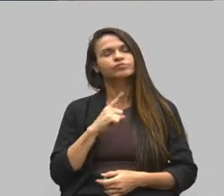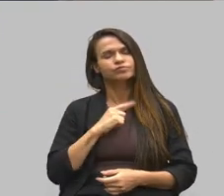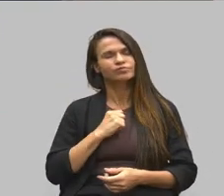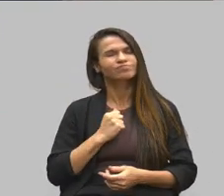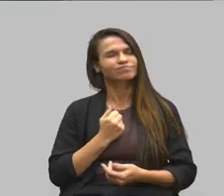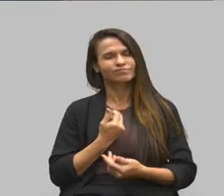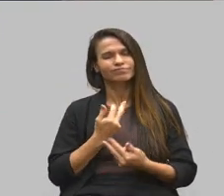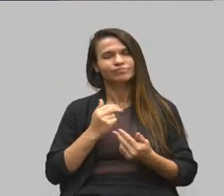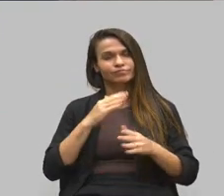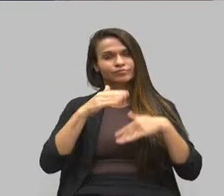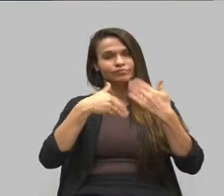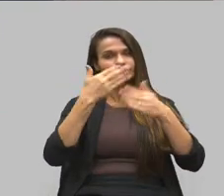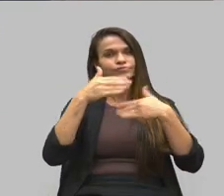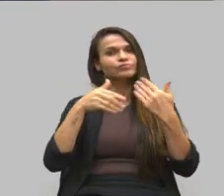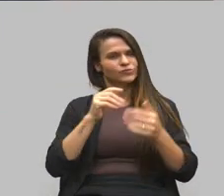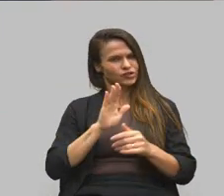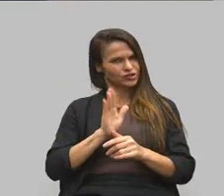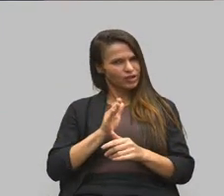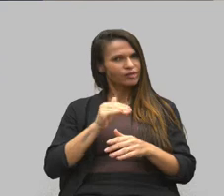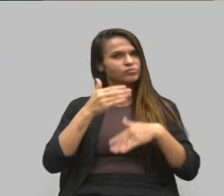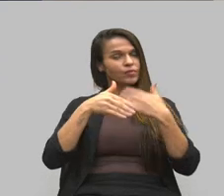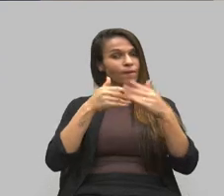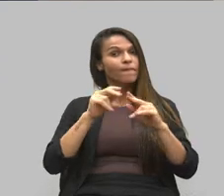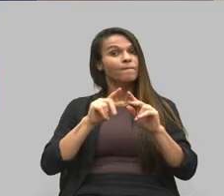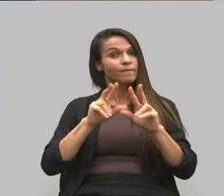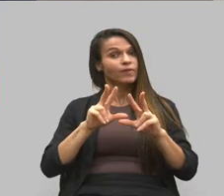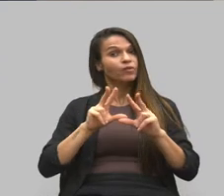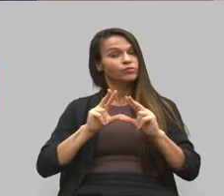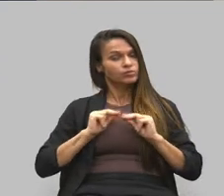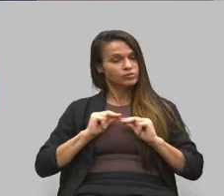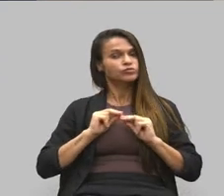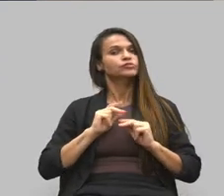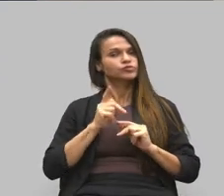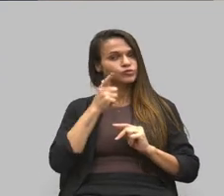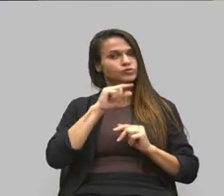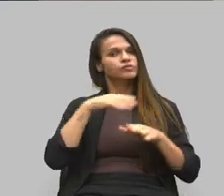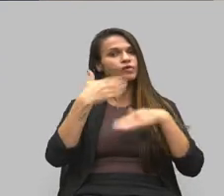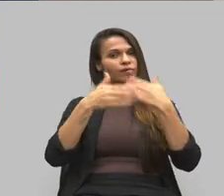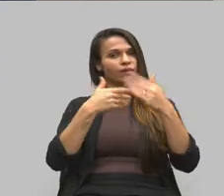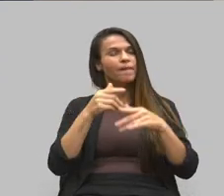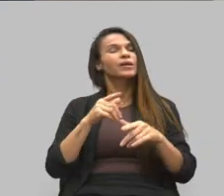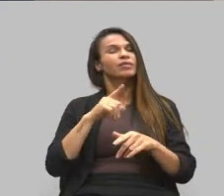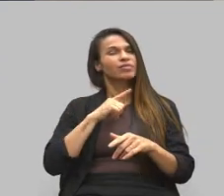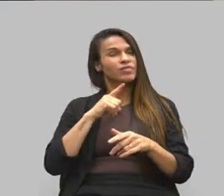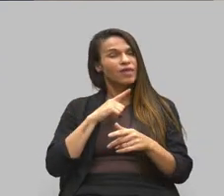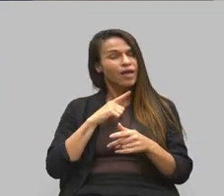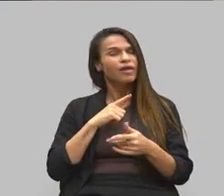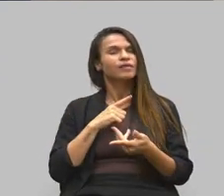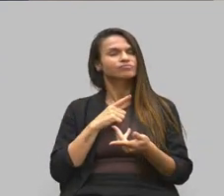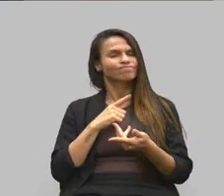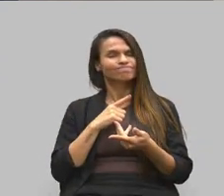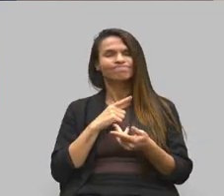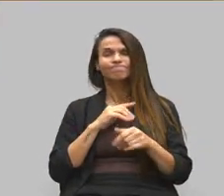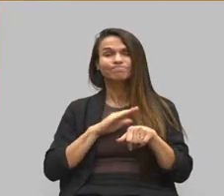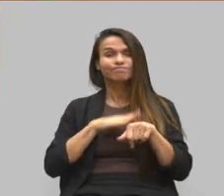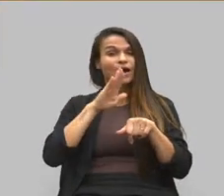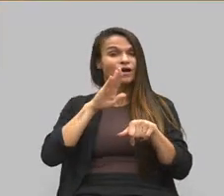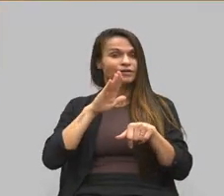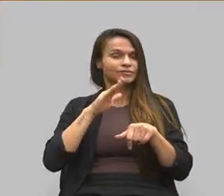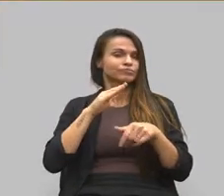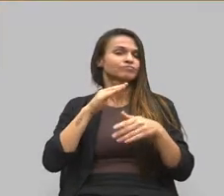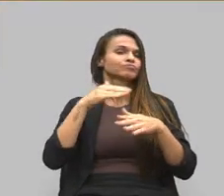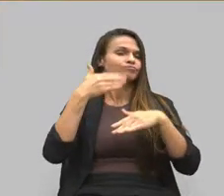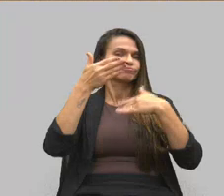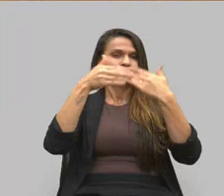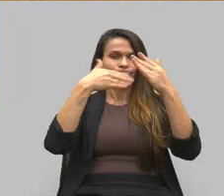ainda já avançamos precisamos reconhecer que avançamos mas ainda temos muito a avançar e eu